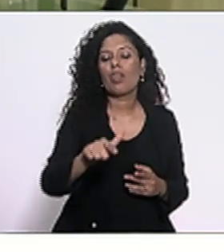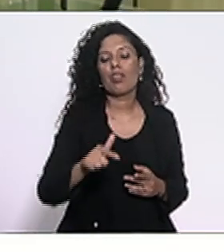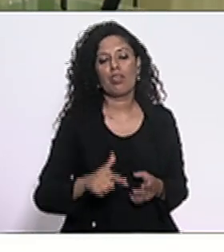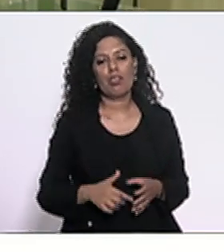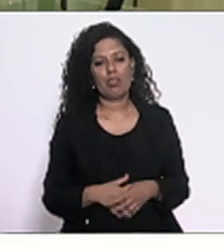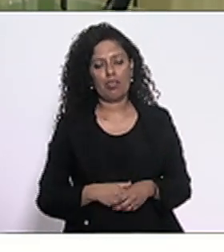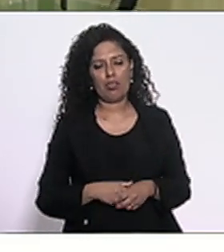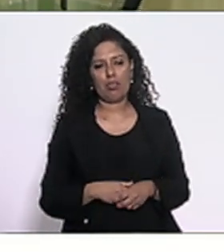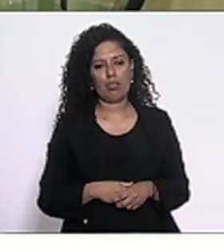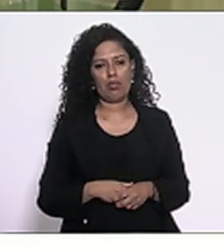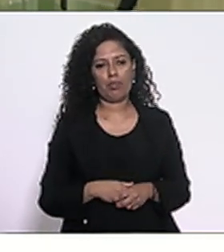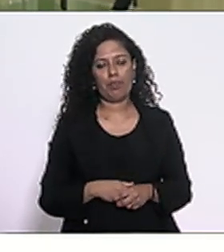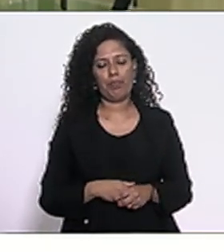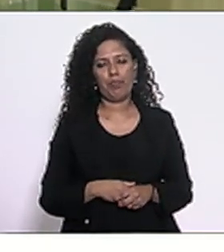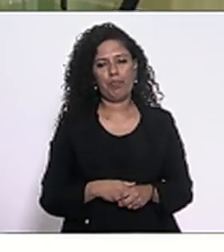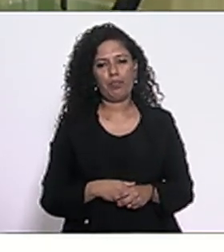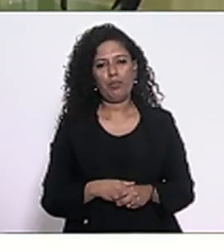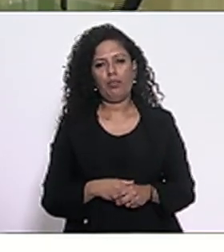essas